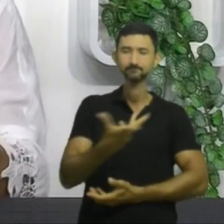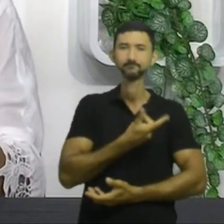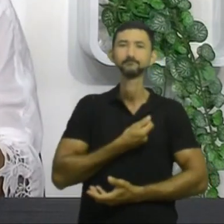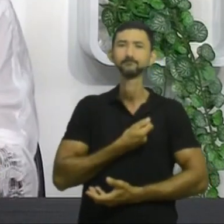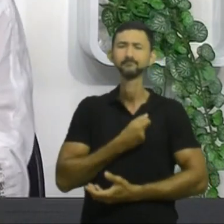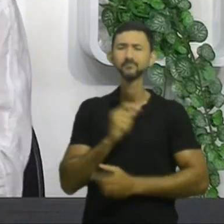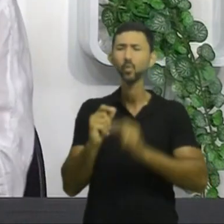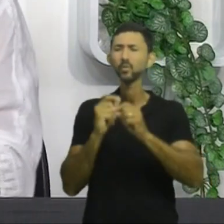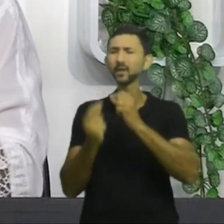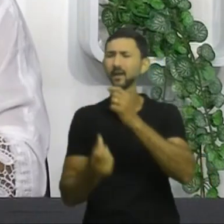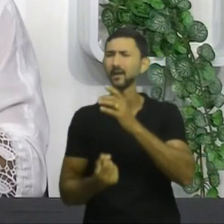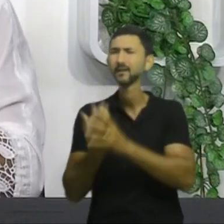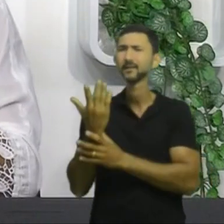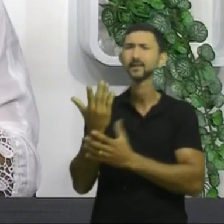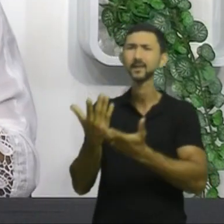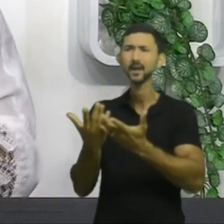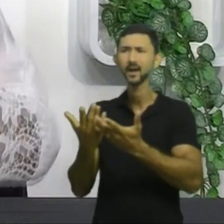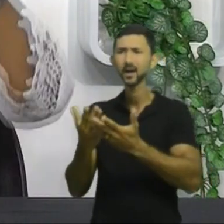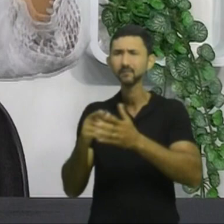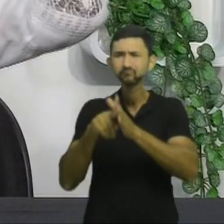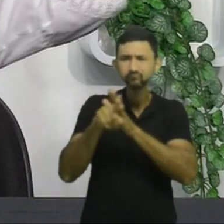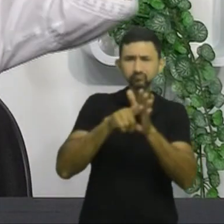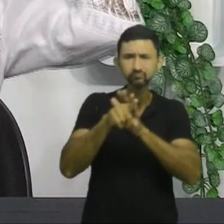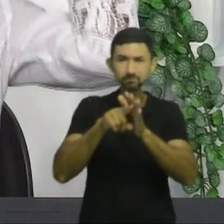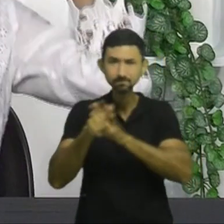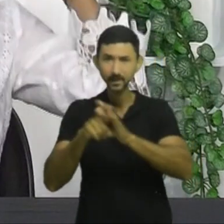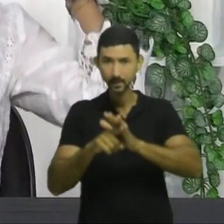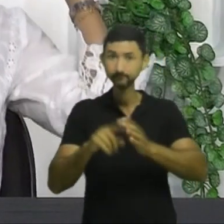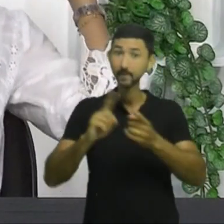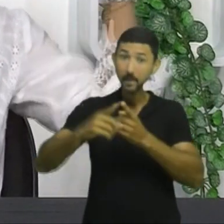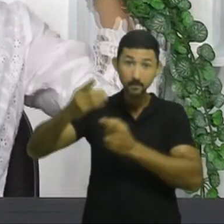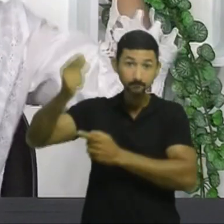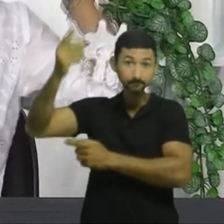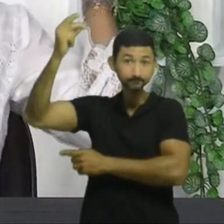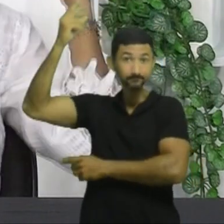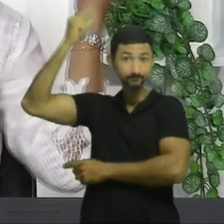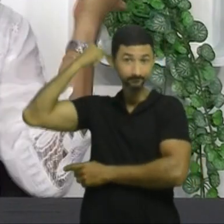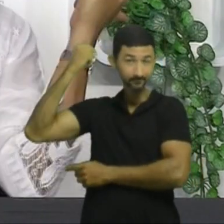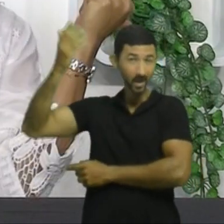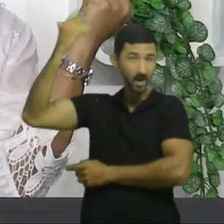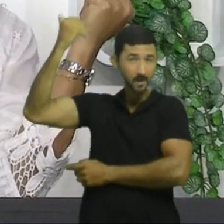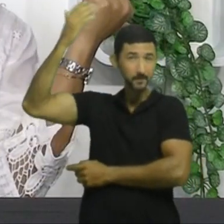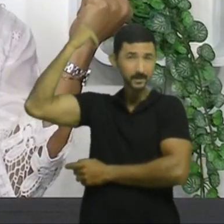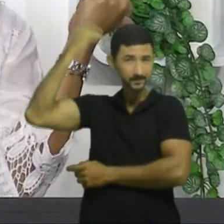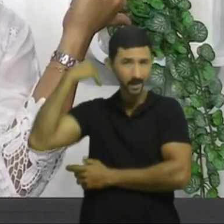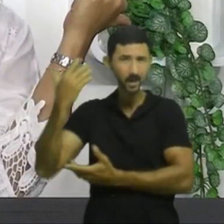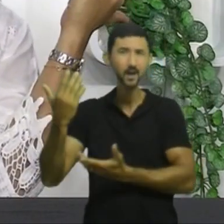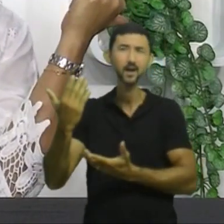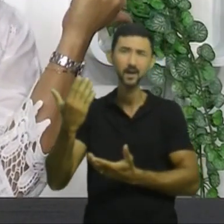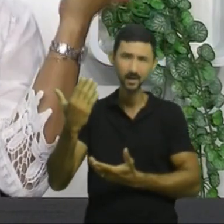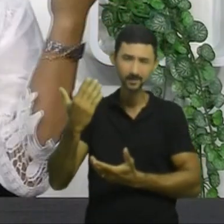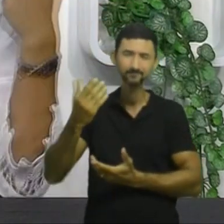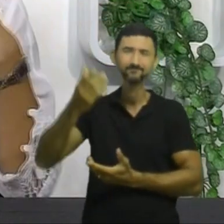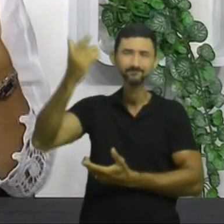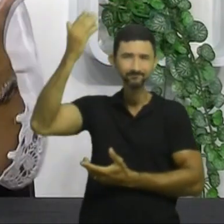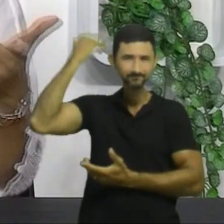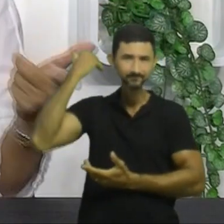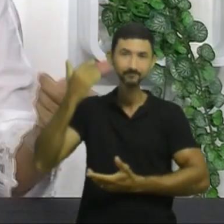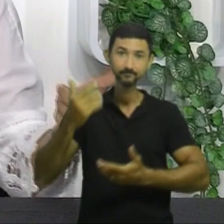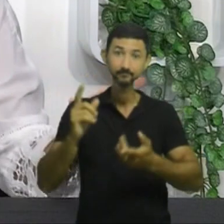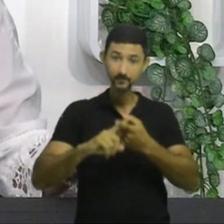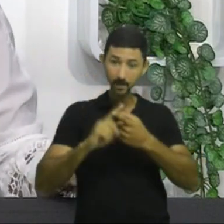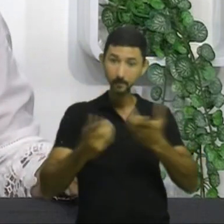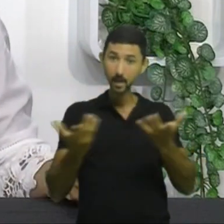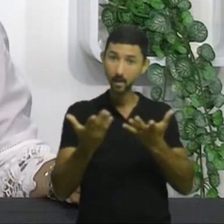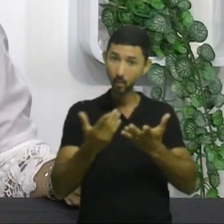posso criar, o que é que eu posso investigar. Foi assim lá com os homens, lá atrás dos homens das cavernas, e hoje